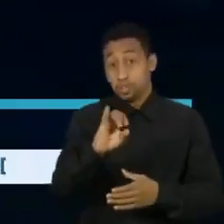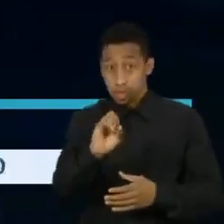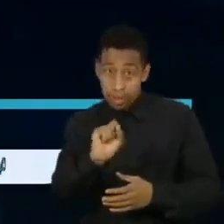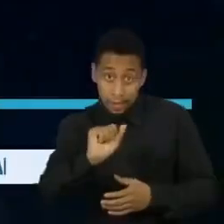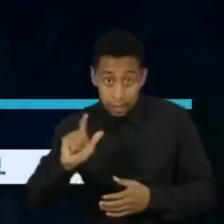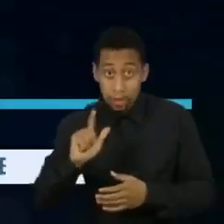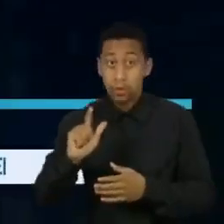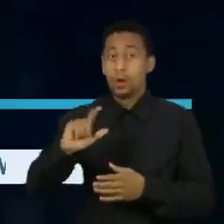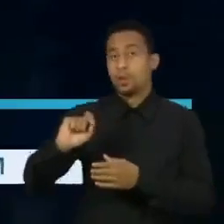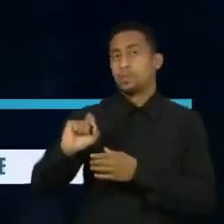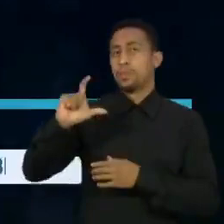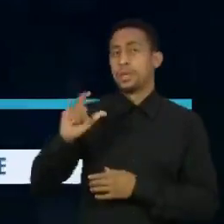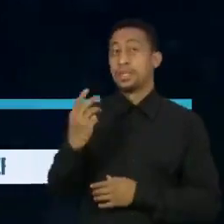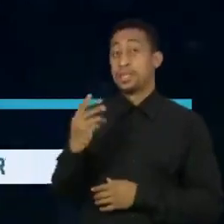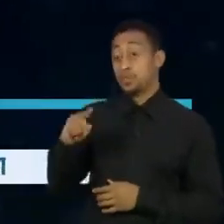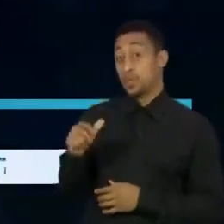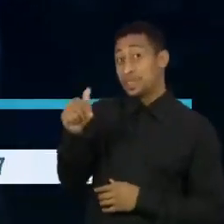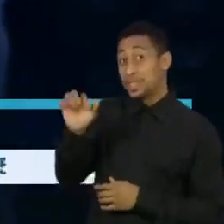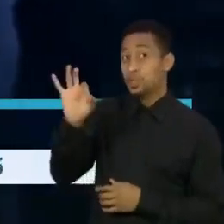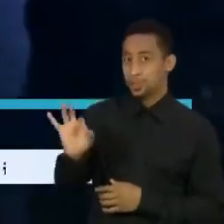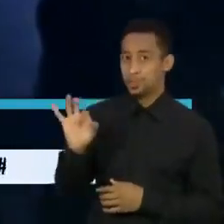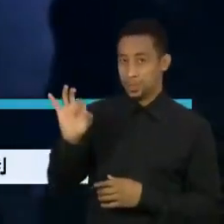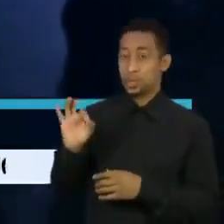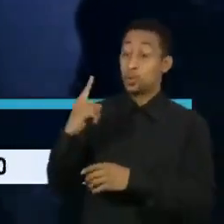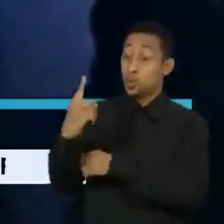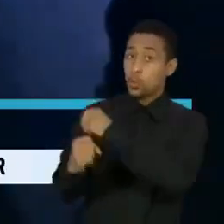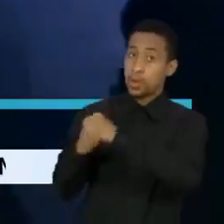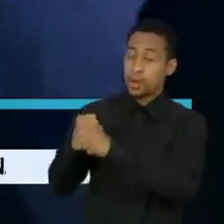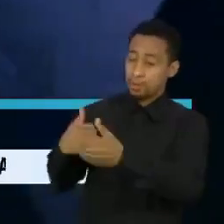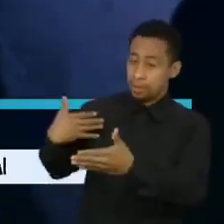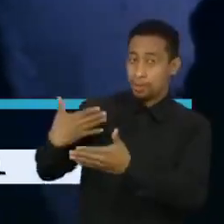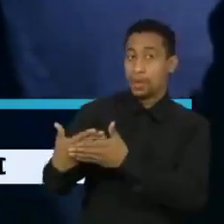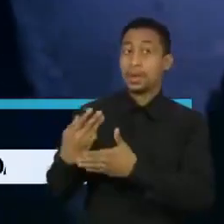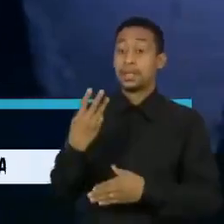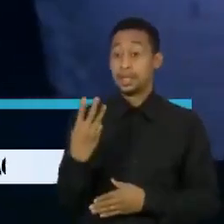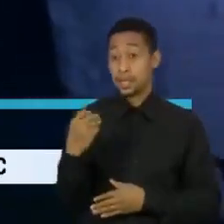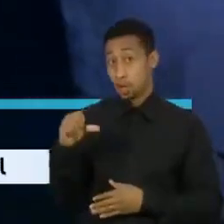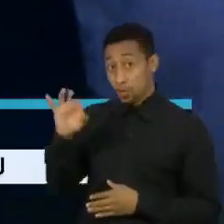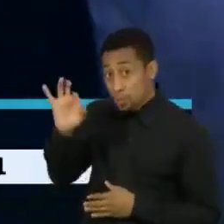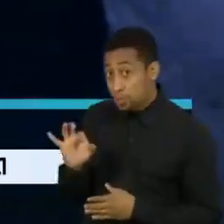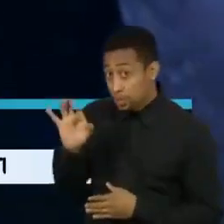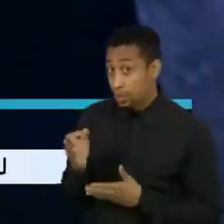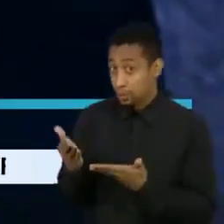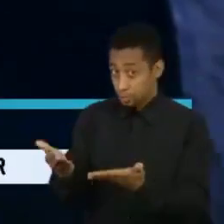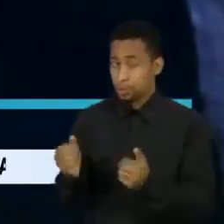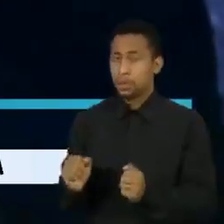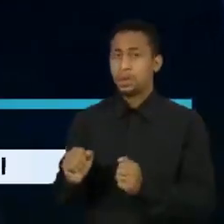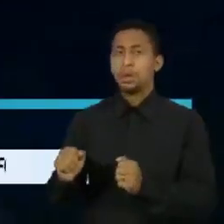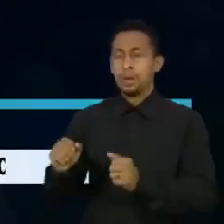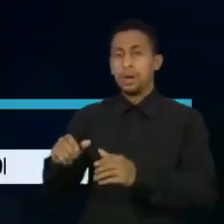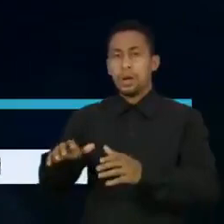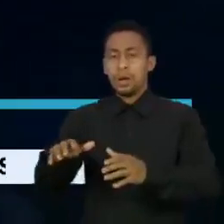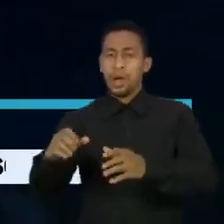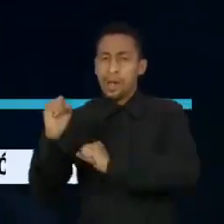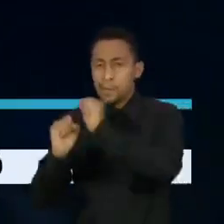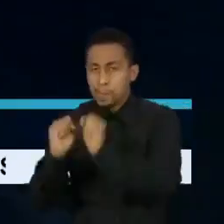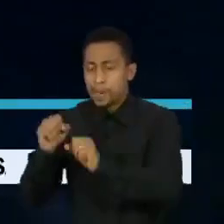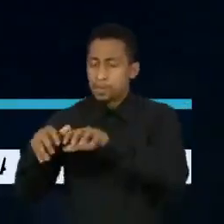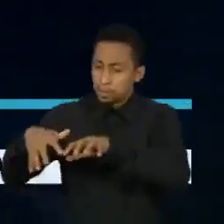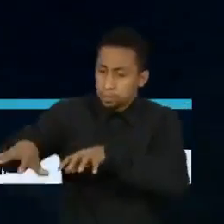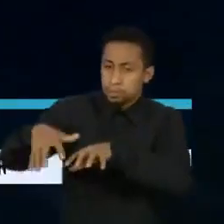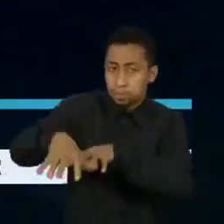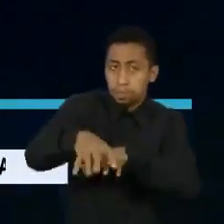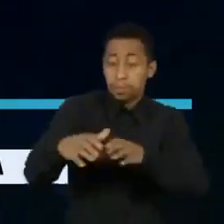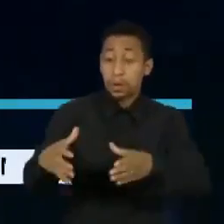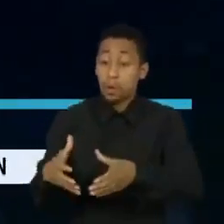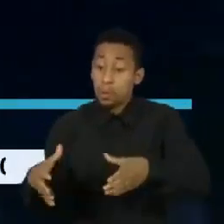de 3,7%, com reajuste no ano de 39%. Para as distribuidoras, o gás de cozinha vai ter aumento